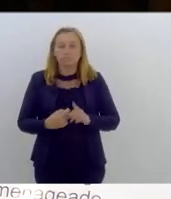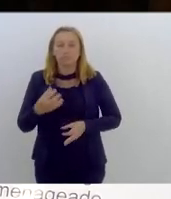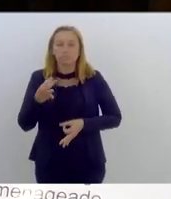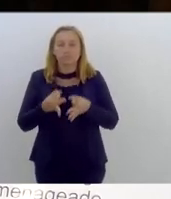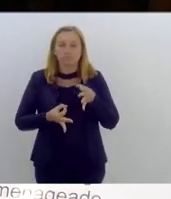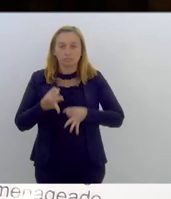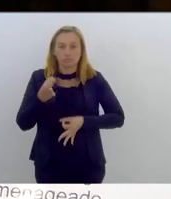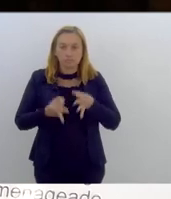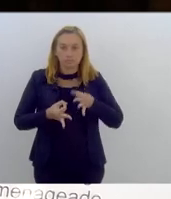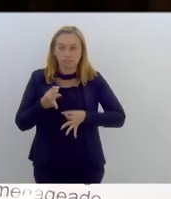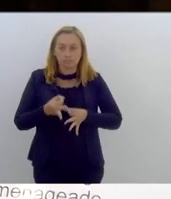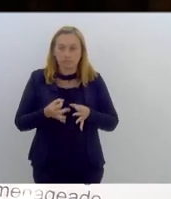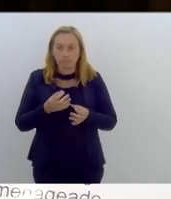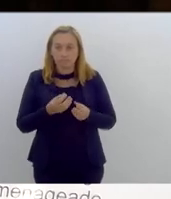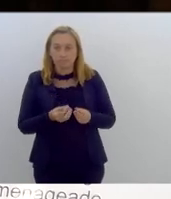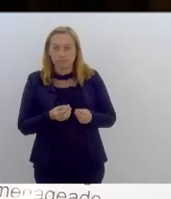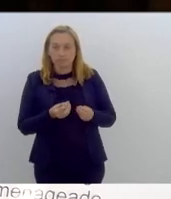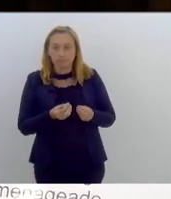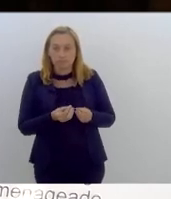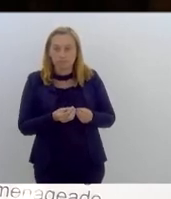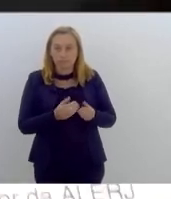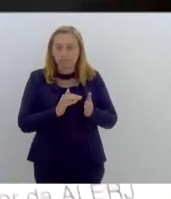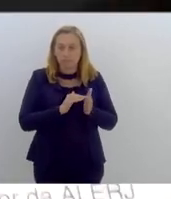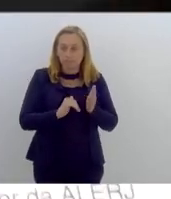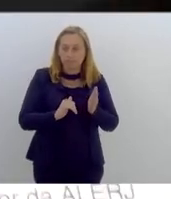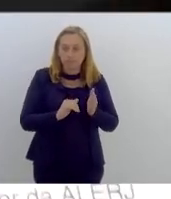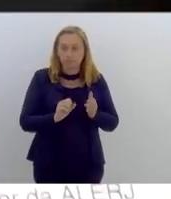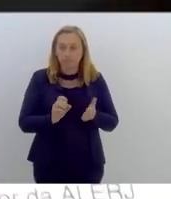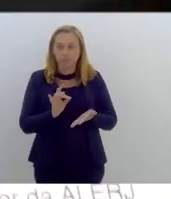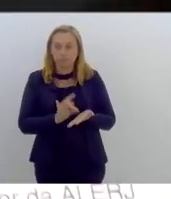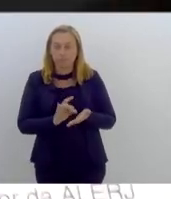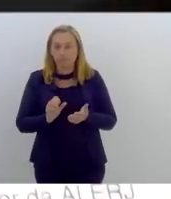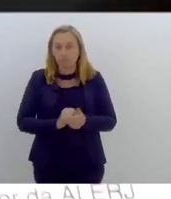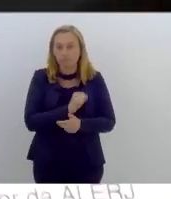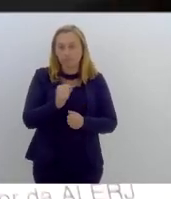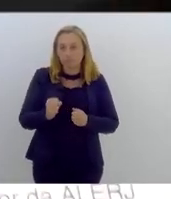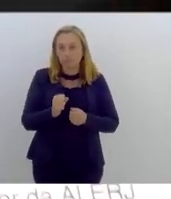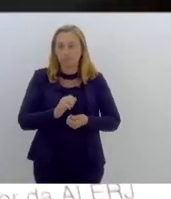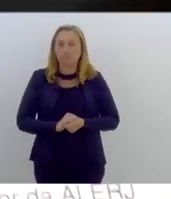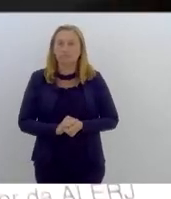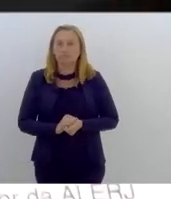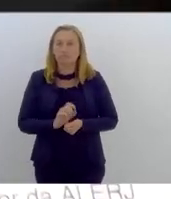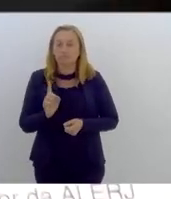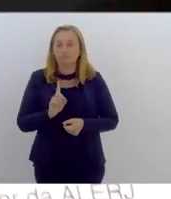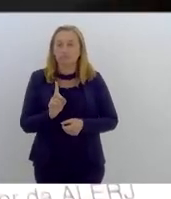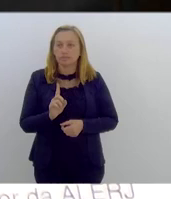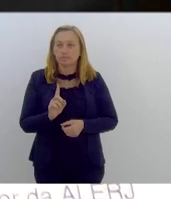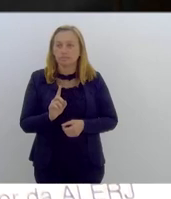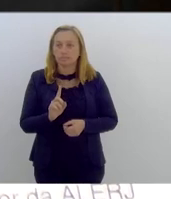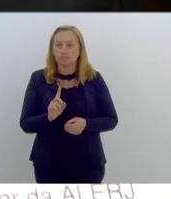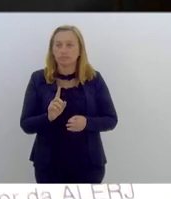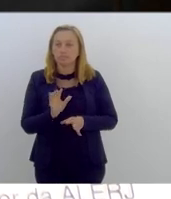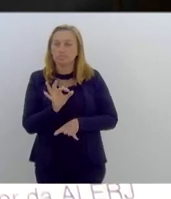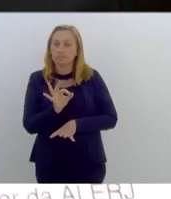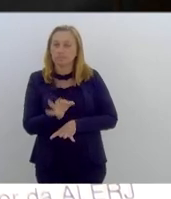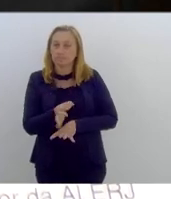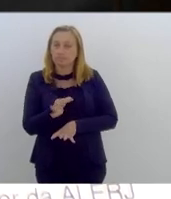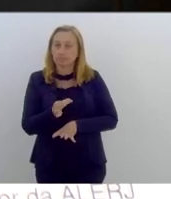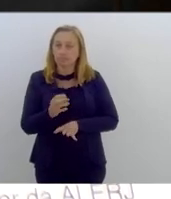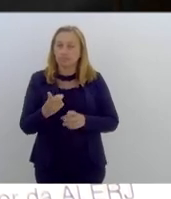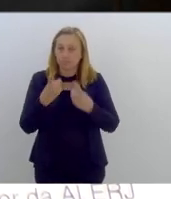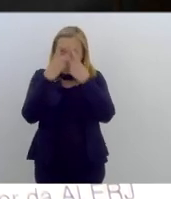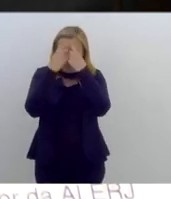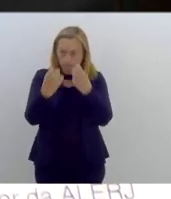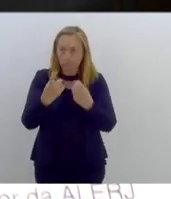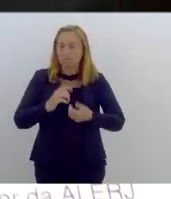justiça, nem quebrar da verdade ante o poder, de não transigir da legalidade para a